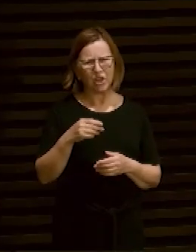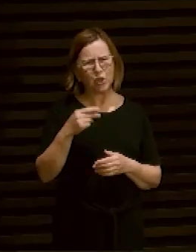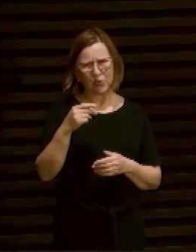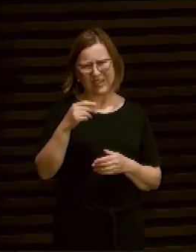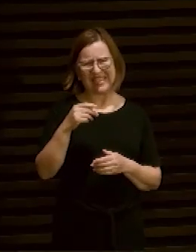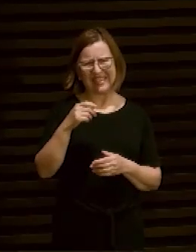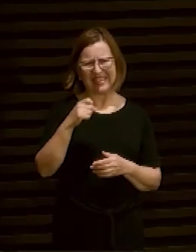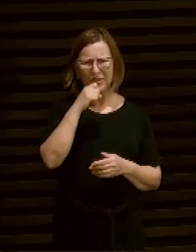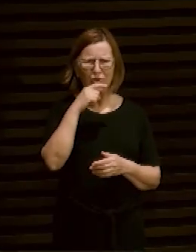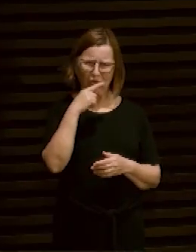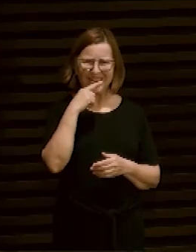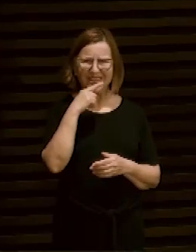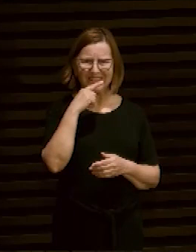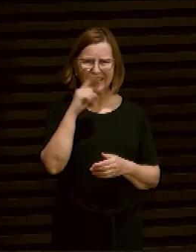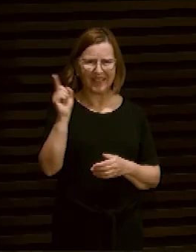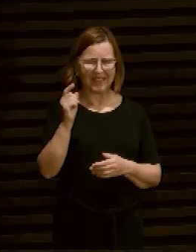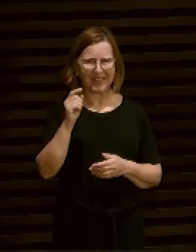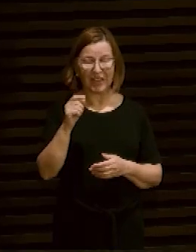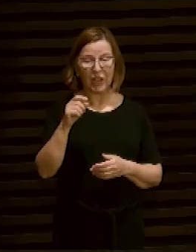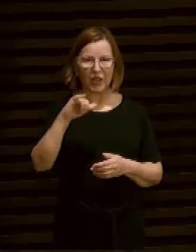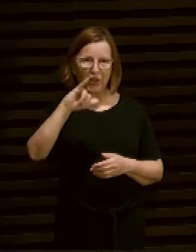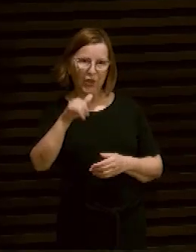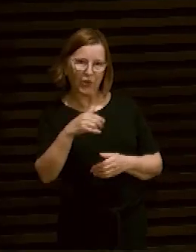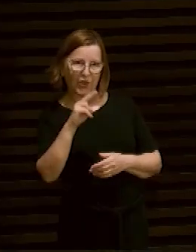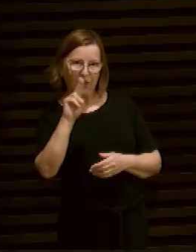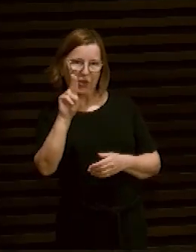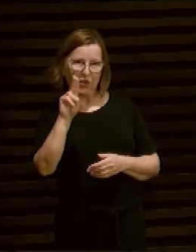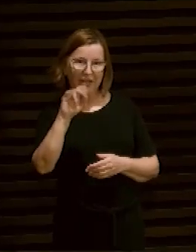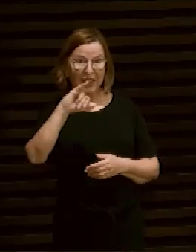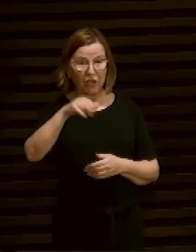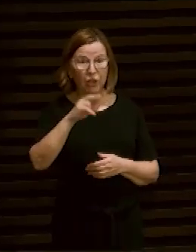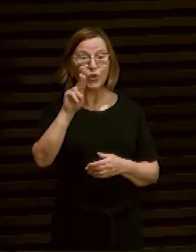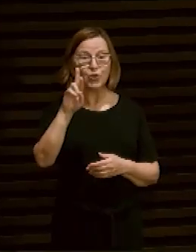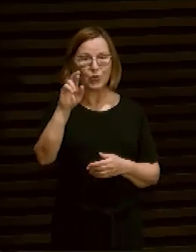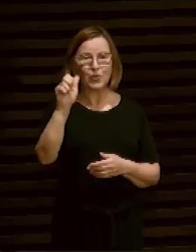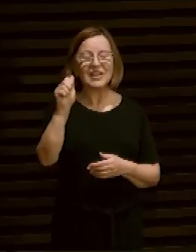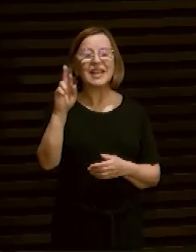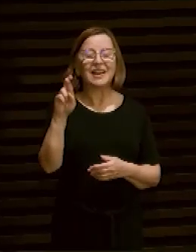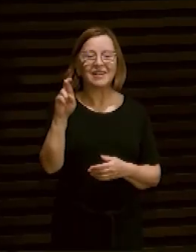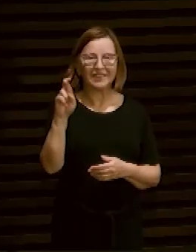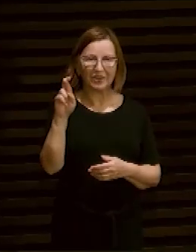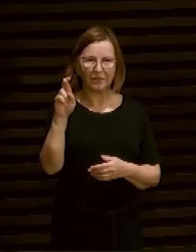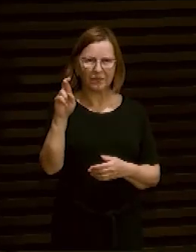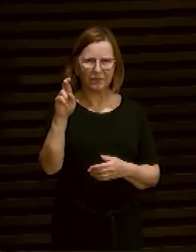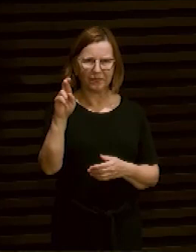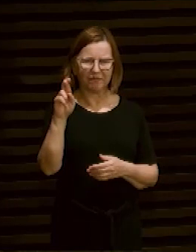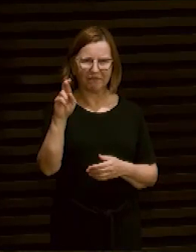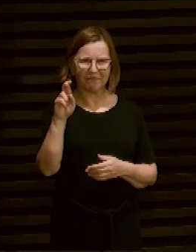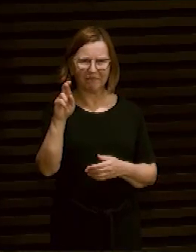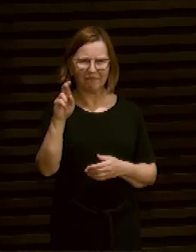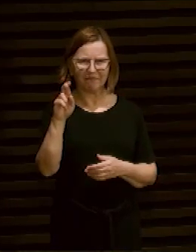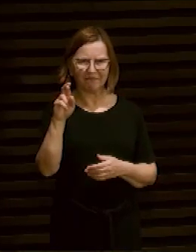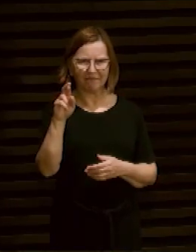descanso. Tende cuidado, irmãos, jamais aconteça haver em qualquer de vós perverso coração